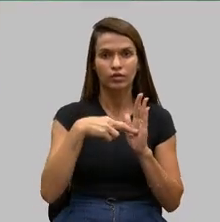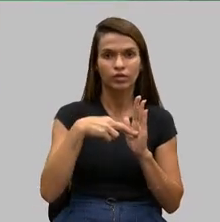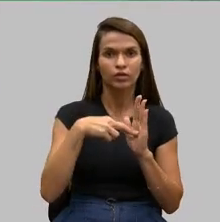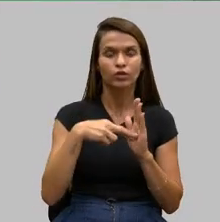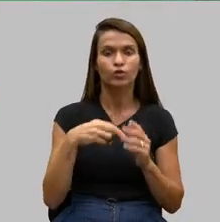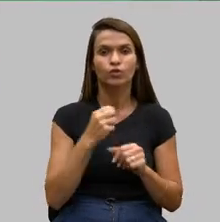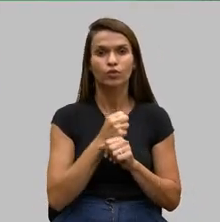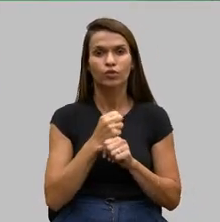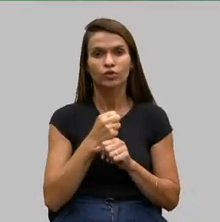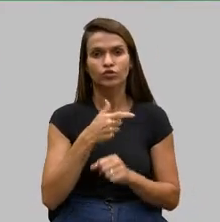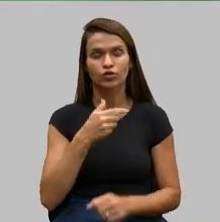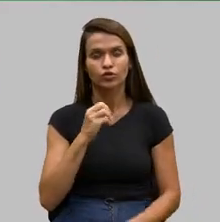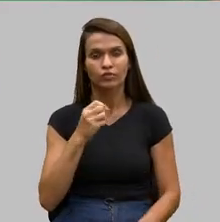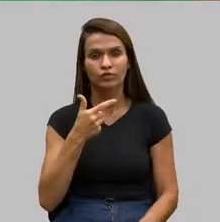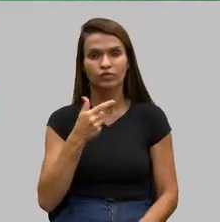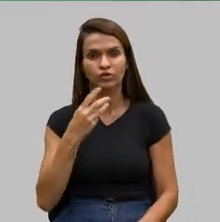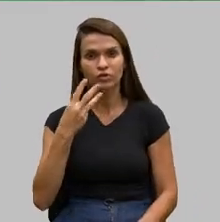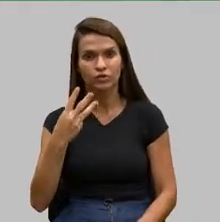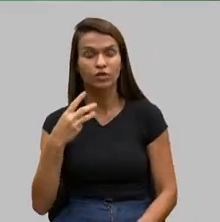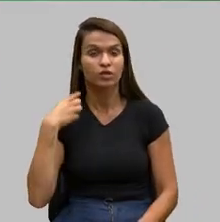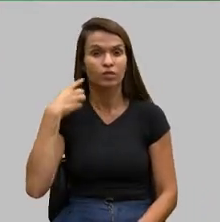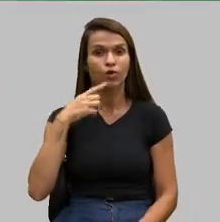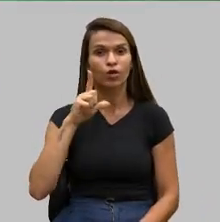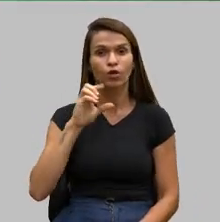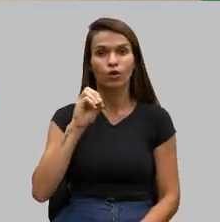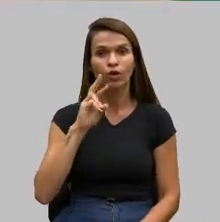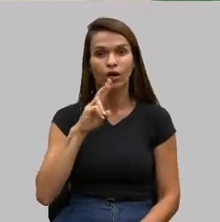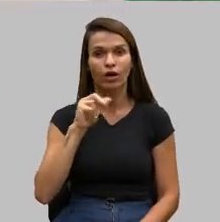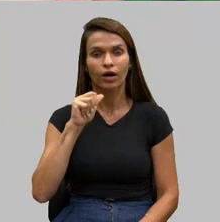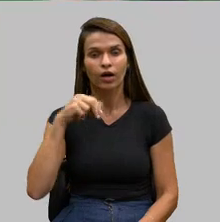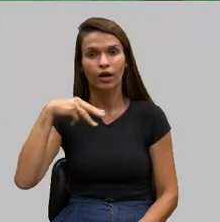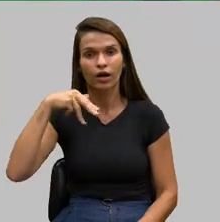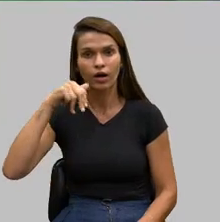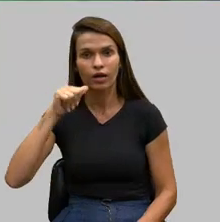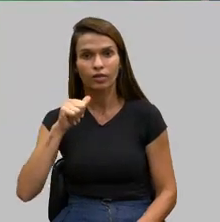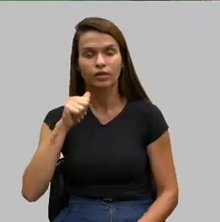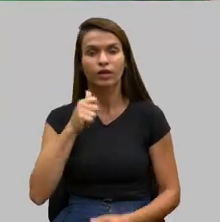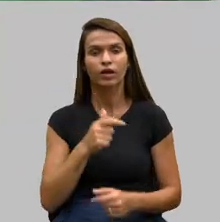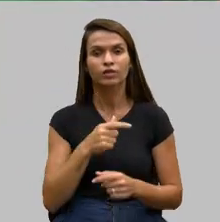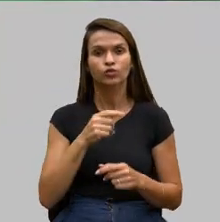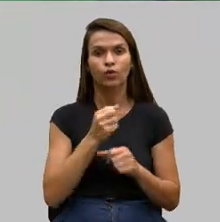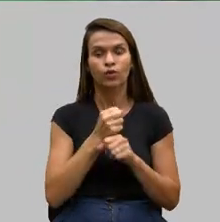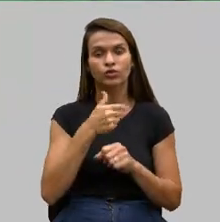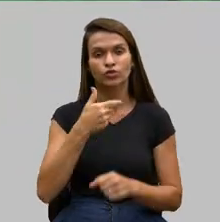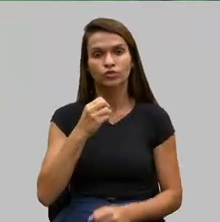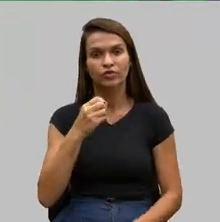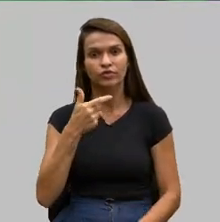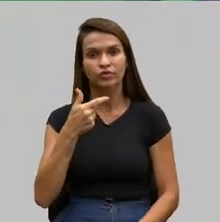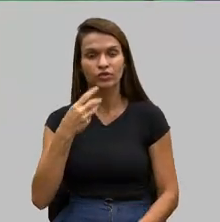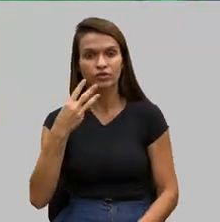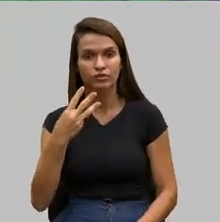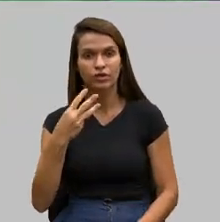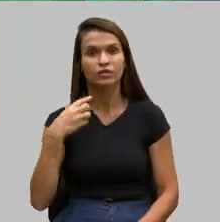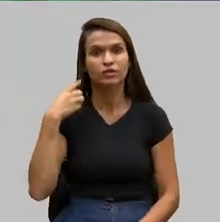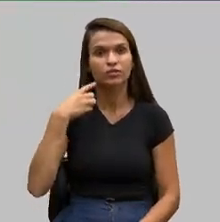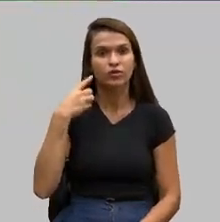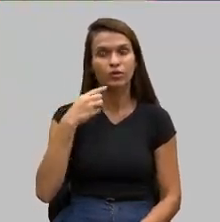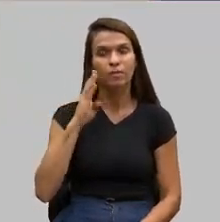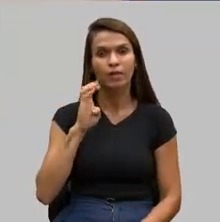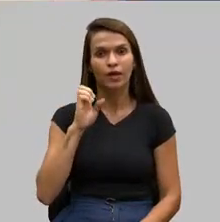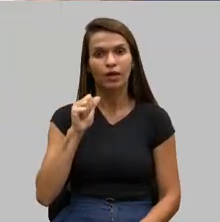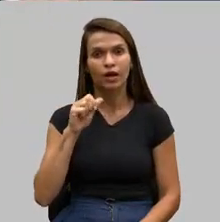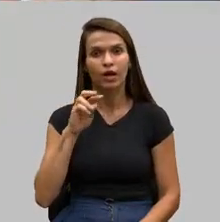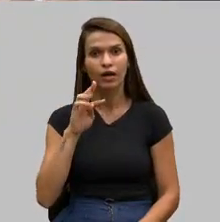2023 da deputada Lorana o requerimento 4910 2023 da deputada Beatriz Serqueira